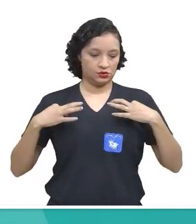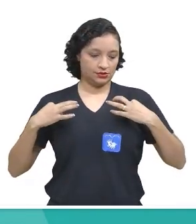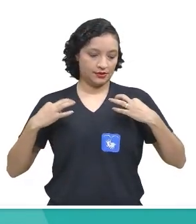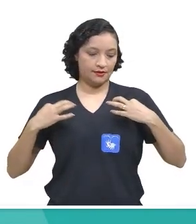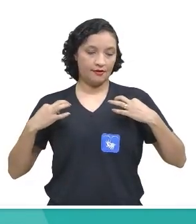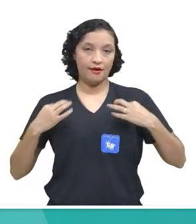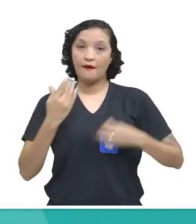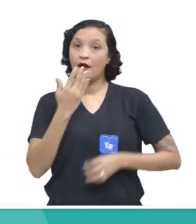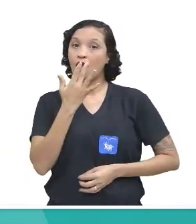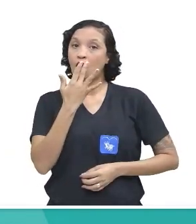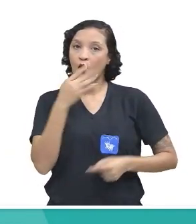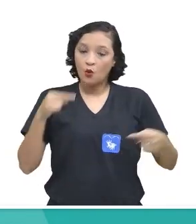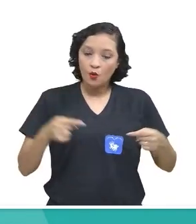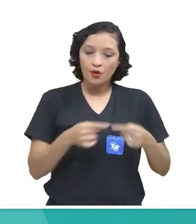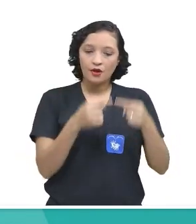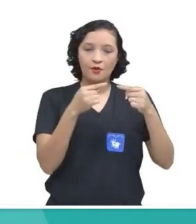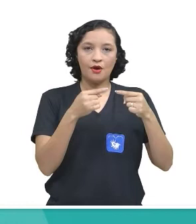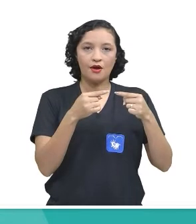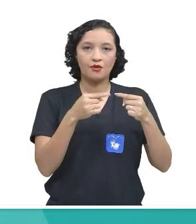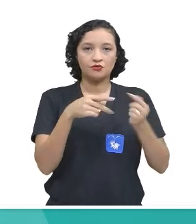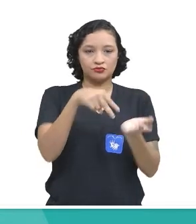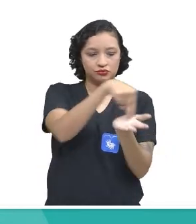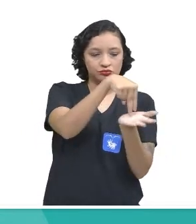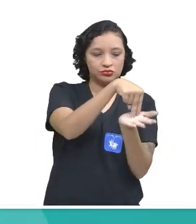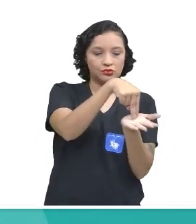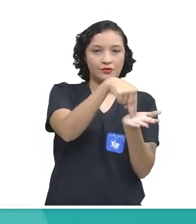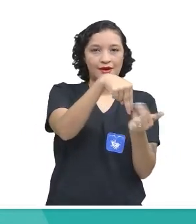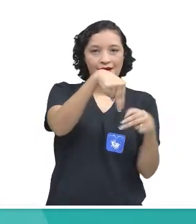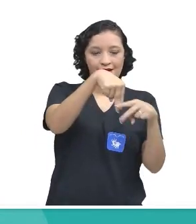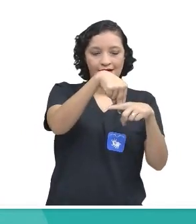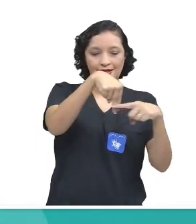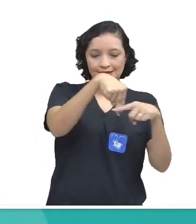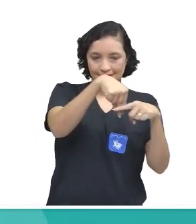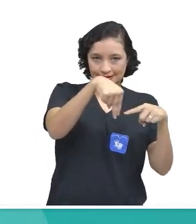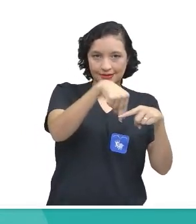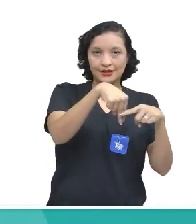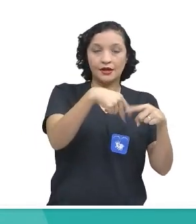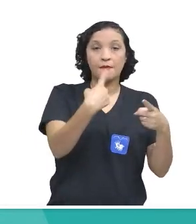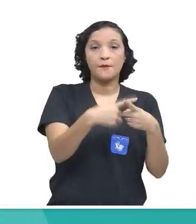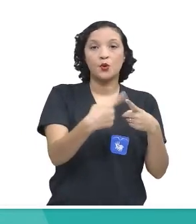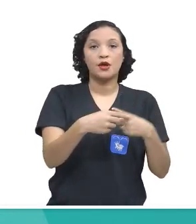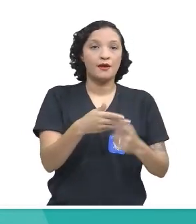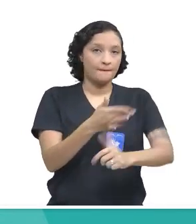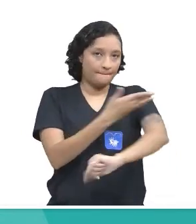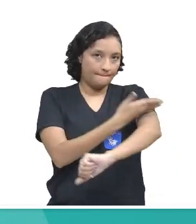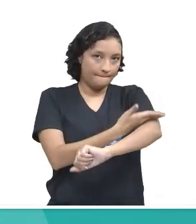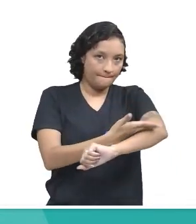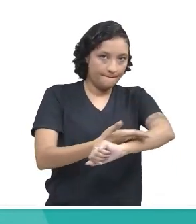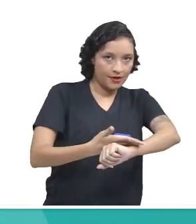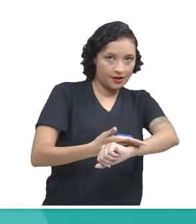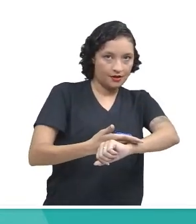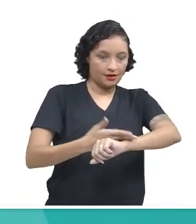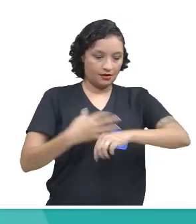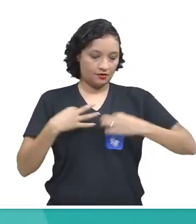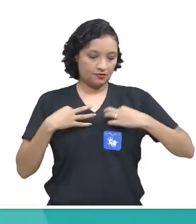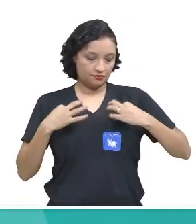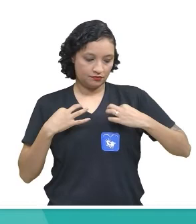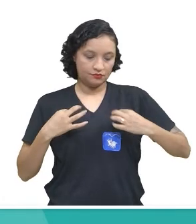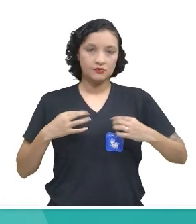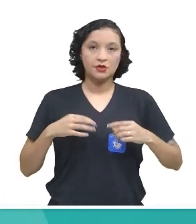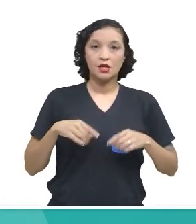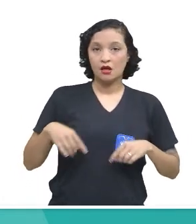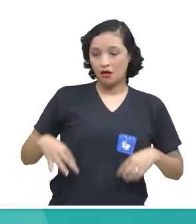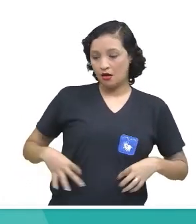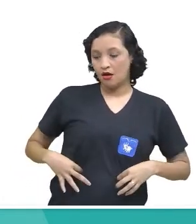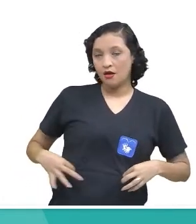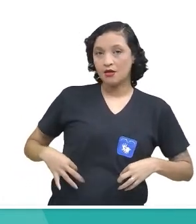meninas, até porque a blusinha que elas usam em cima é branca, né? E a calça deles é branca, então a estampa da saia e a estampa da